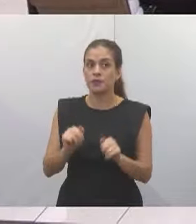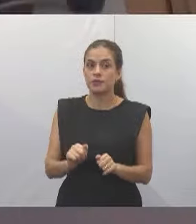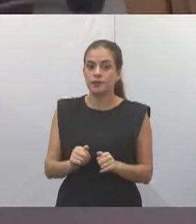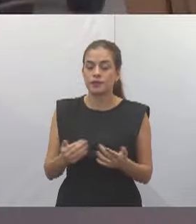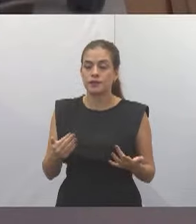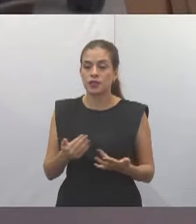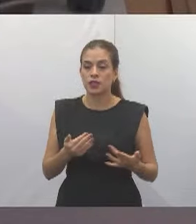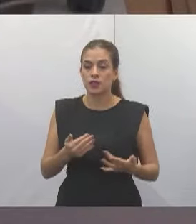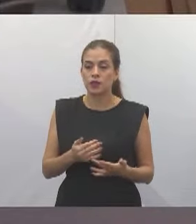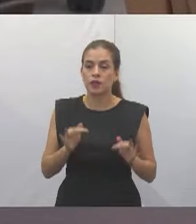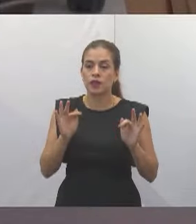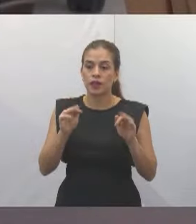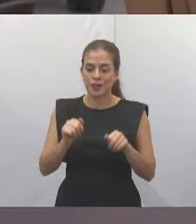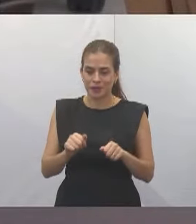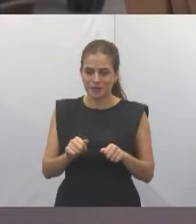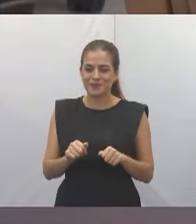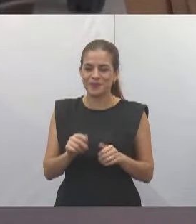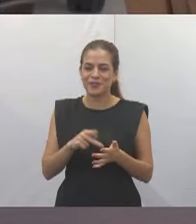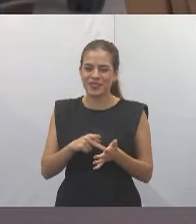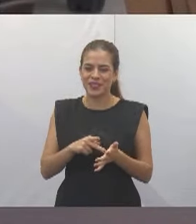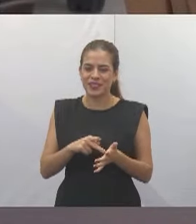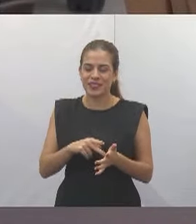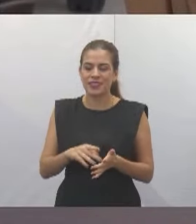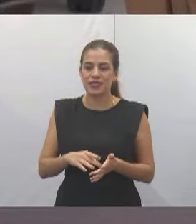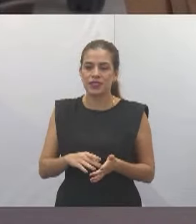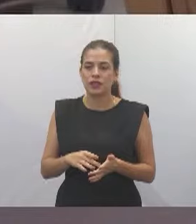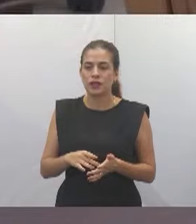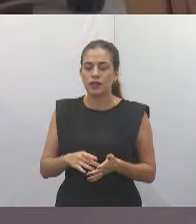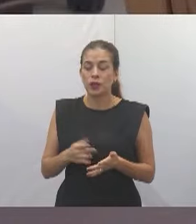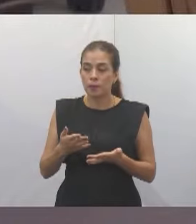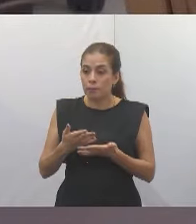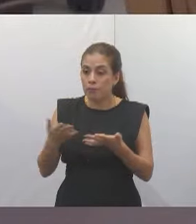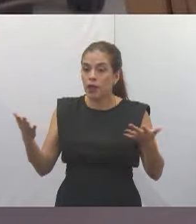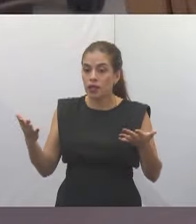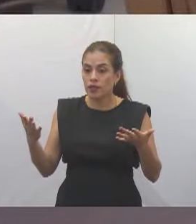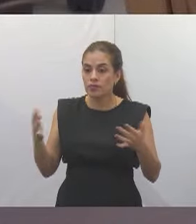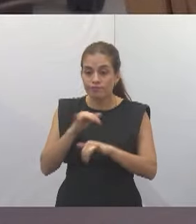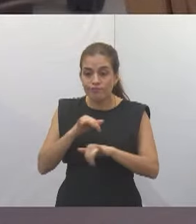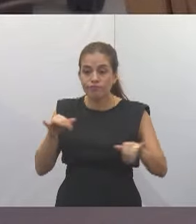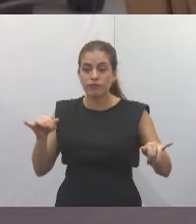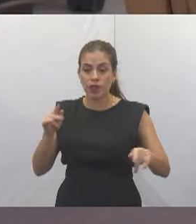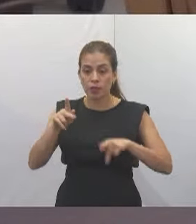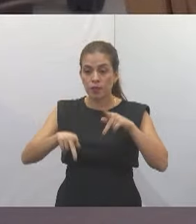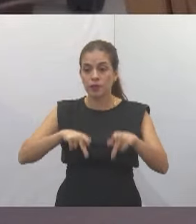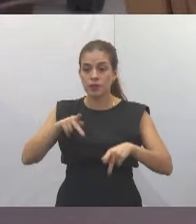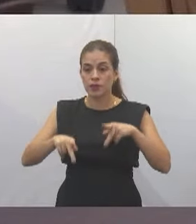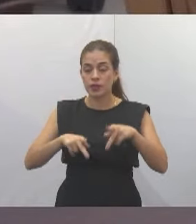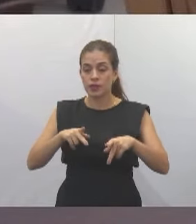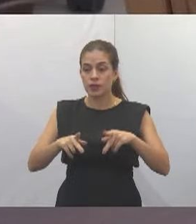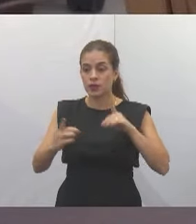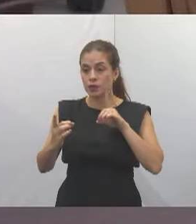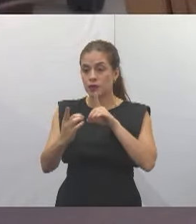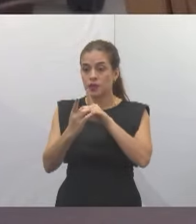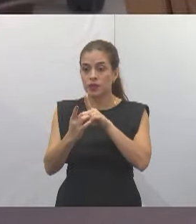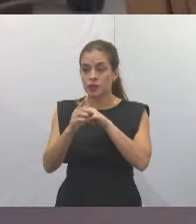agora vai finalizar mesmo, só colocar para a população sobre o atendimento UPA,